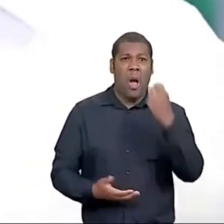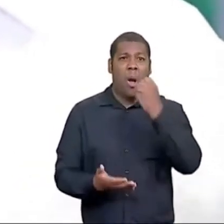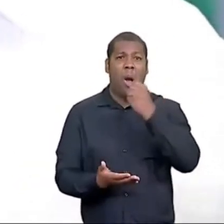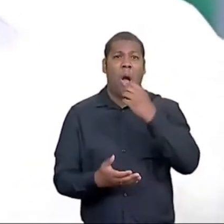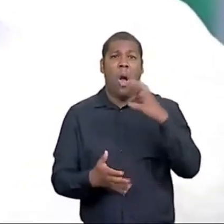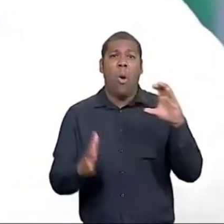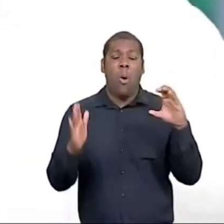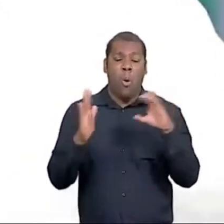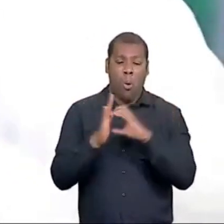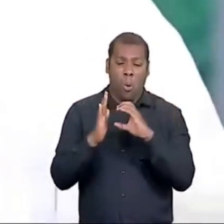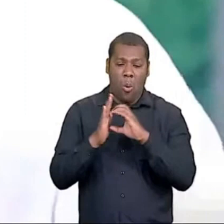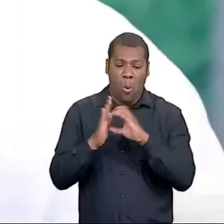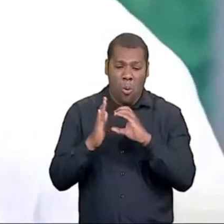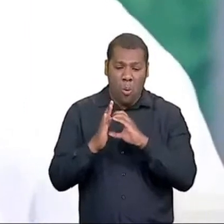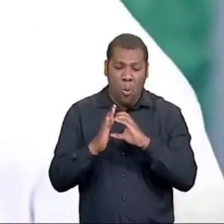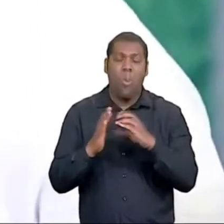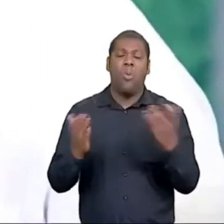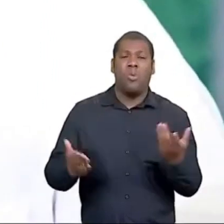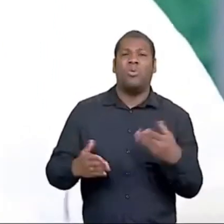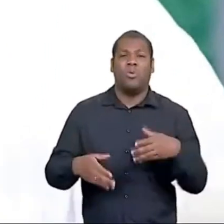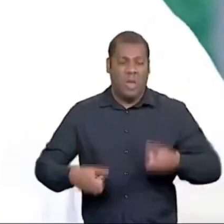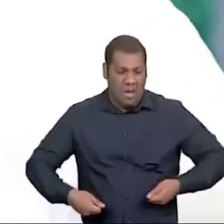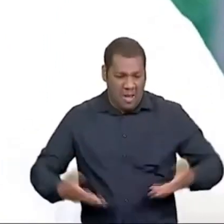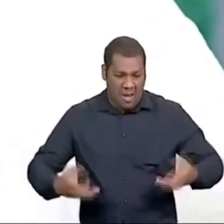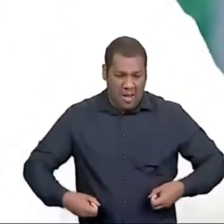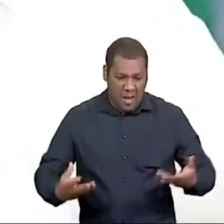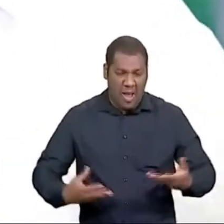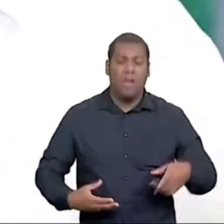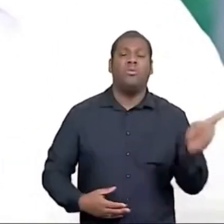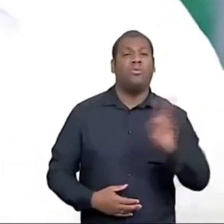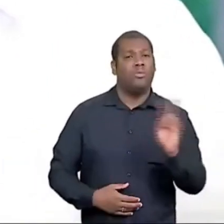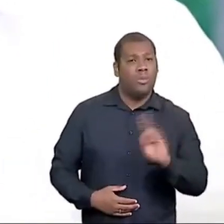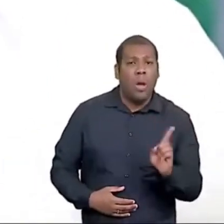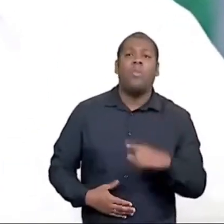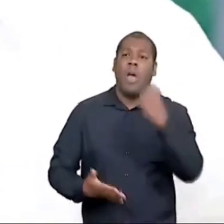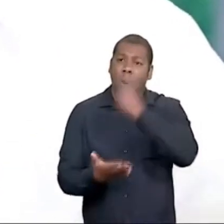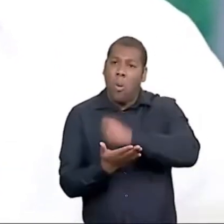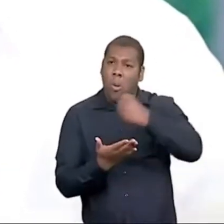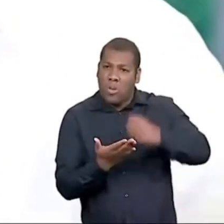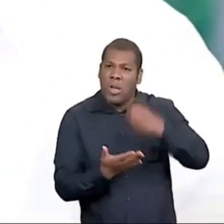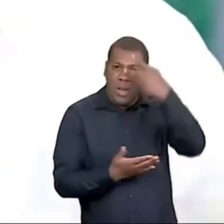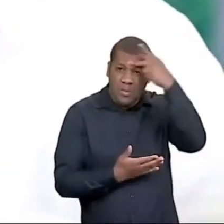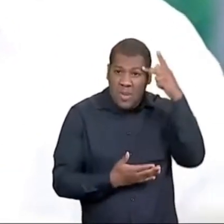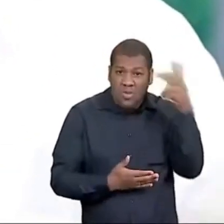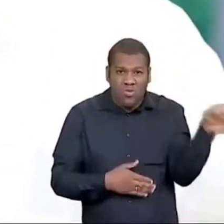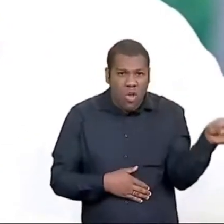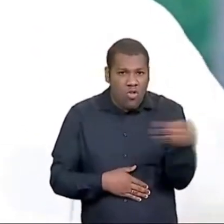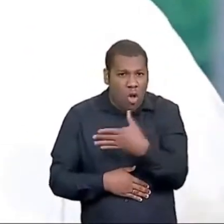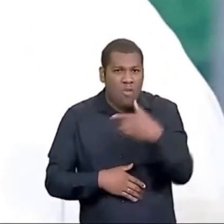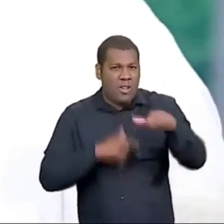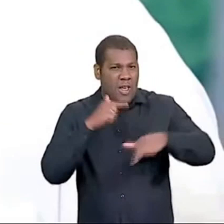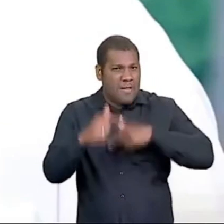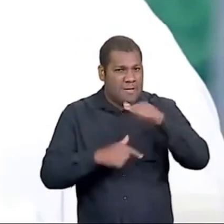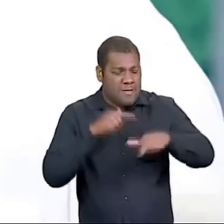as pessoas adequadas, em quantidade adequada, para que a gente possa continuar fiscalizando esse país. E o movimento popular,